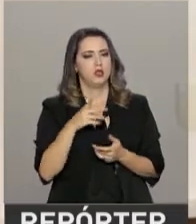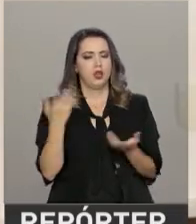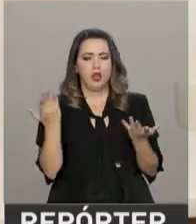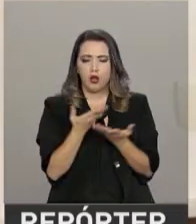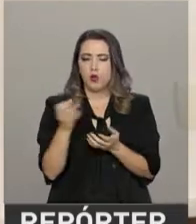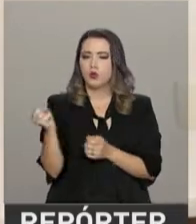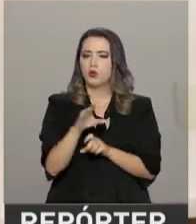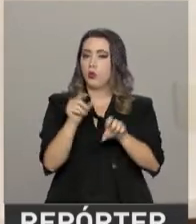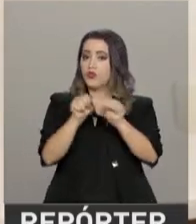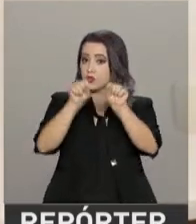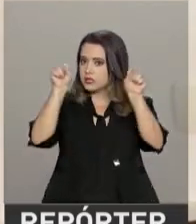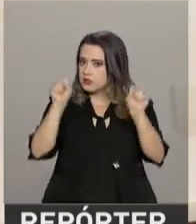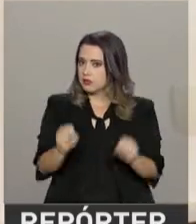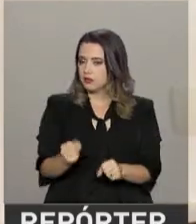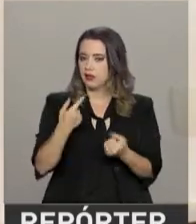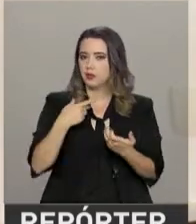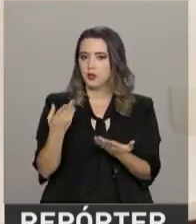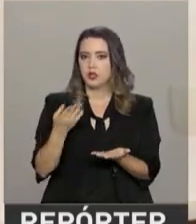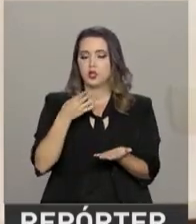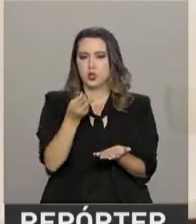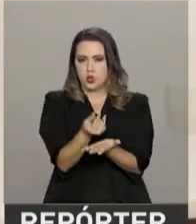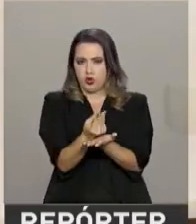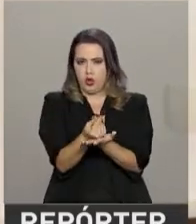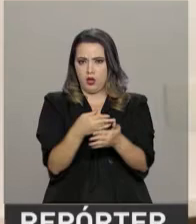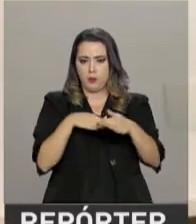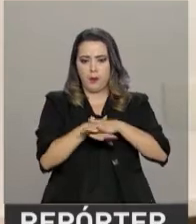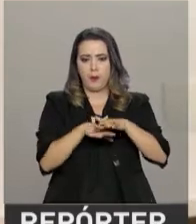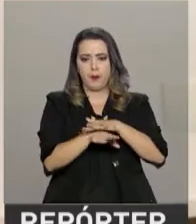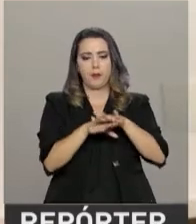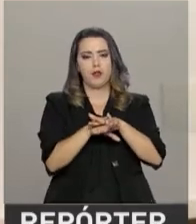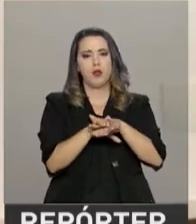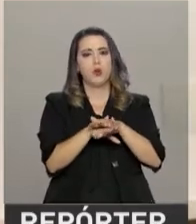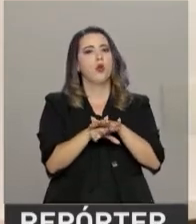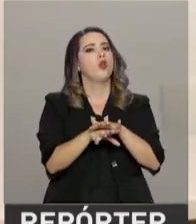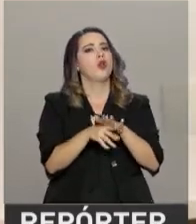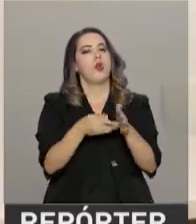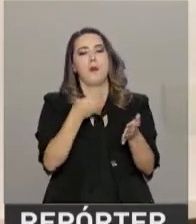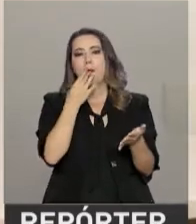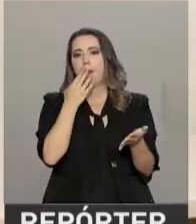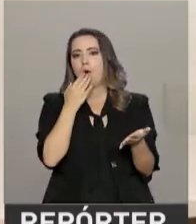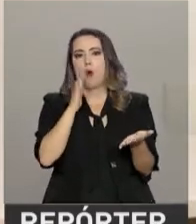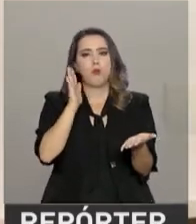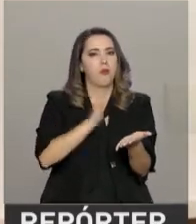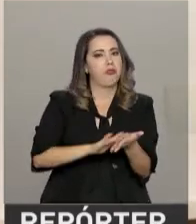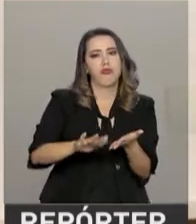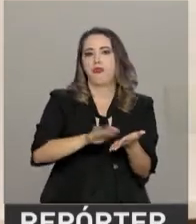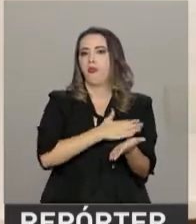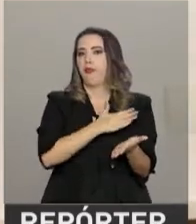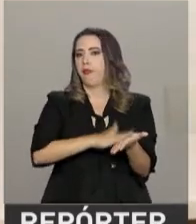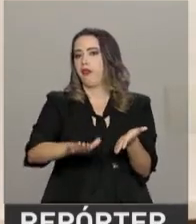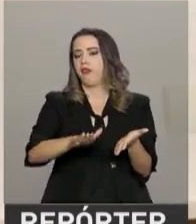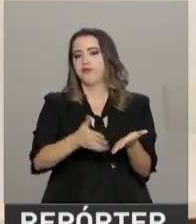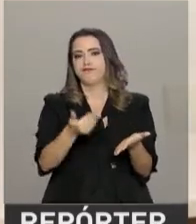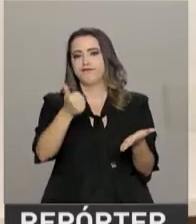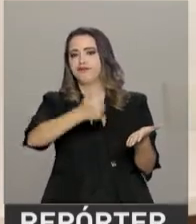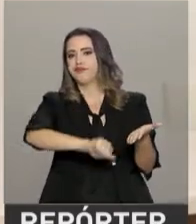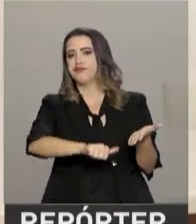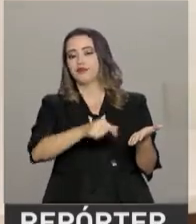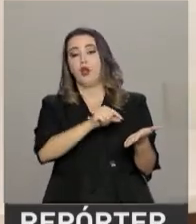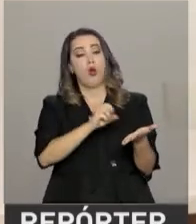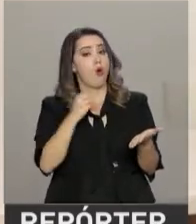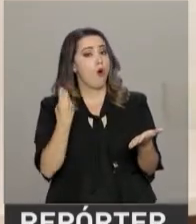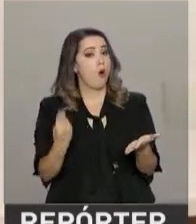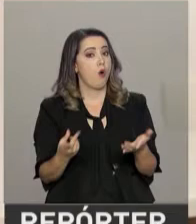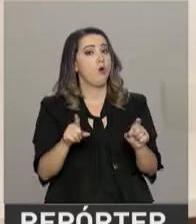pelo qual as notas que estão o caixa eletrônico foram utilizadas ou do ratinho terá portanto inutilizados ou